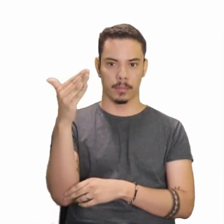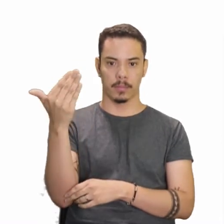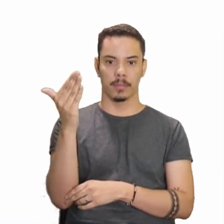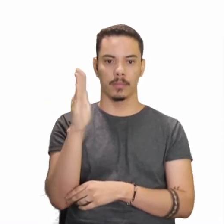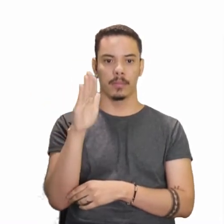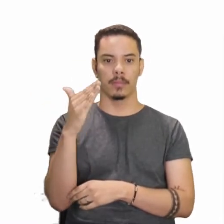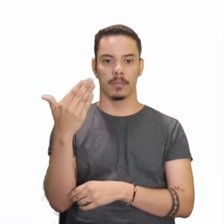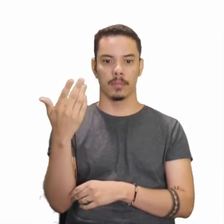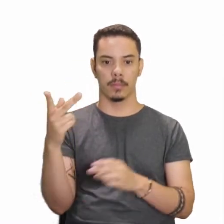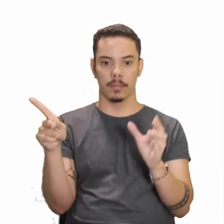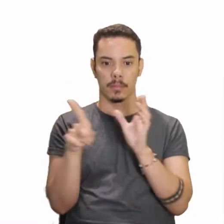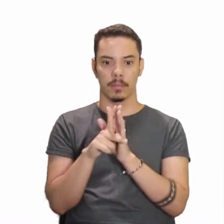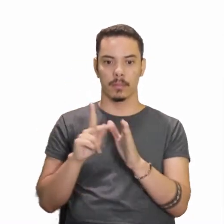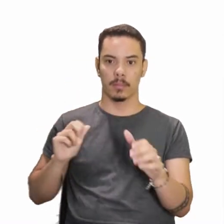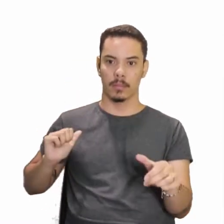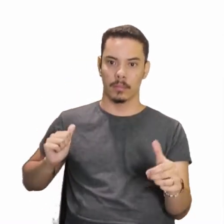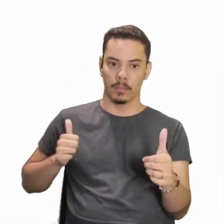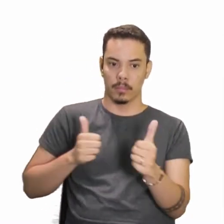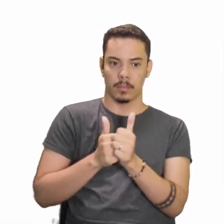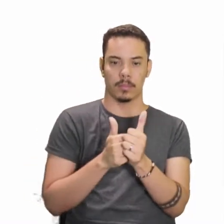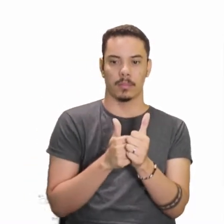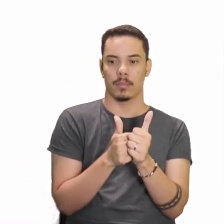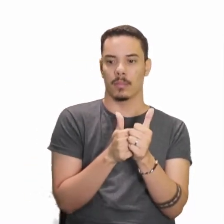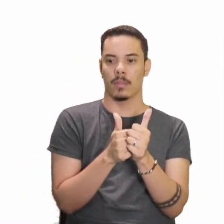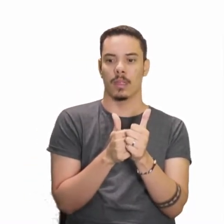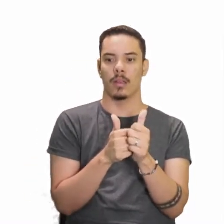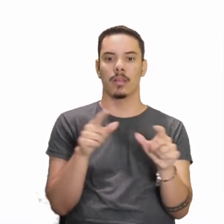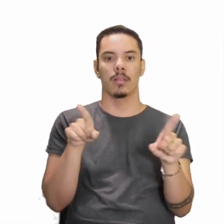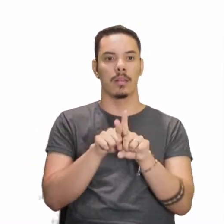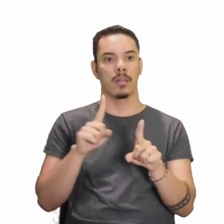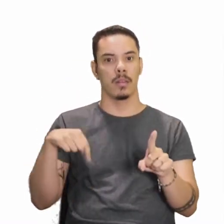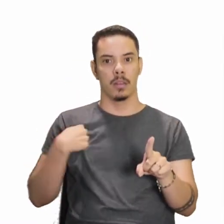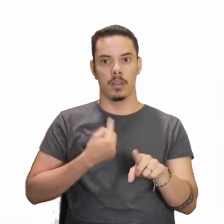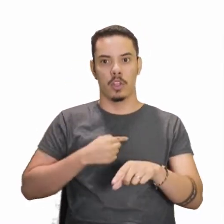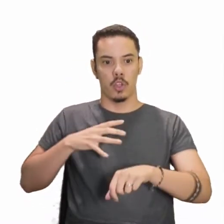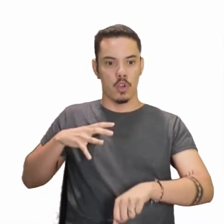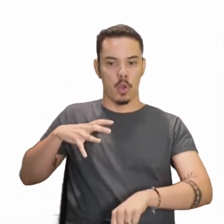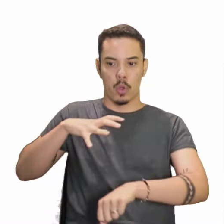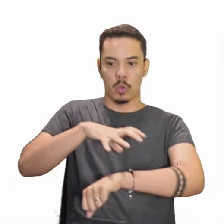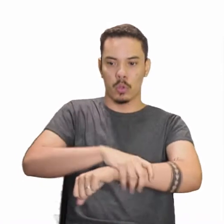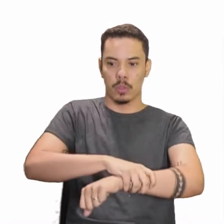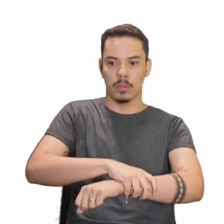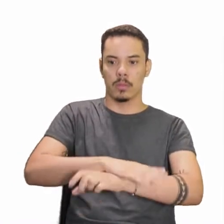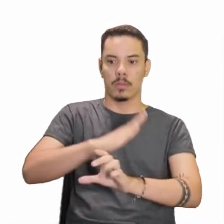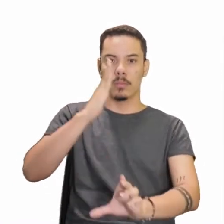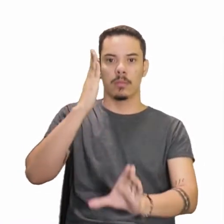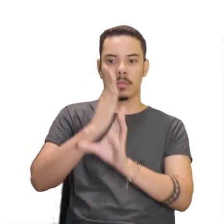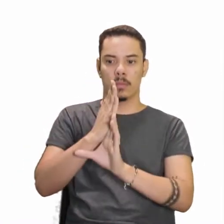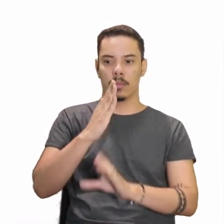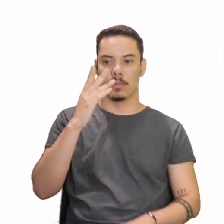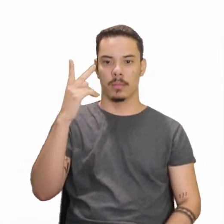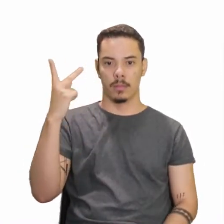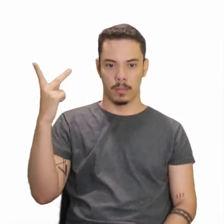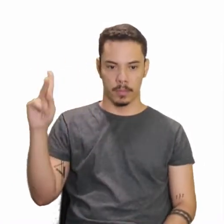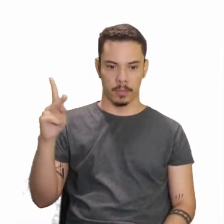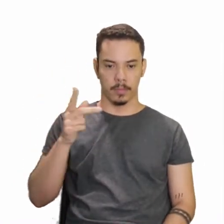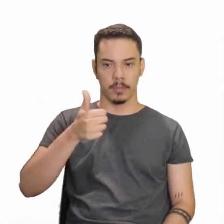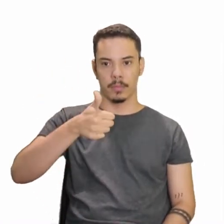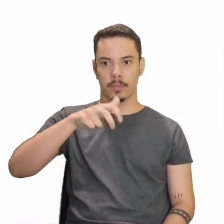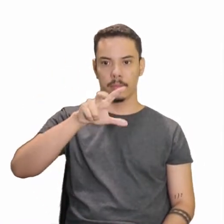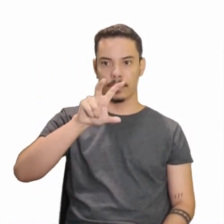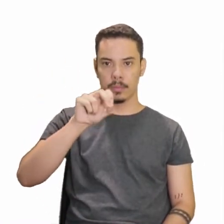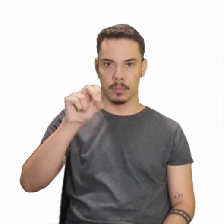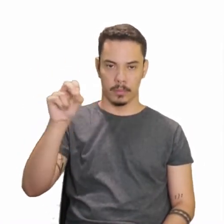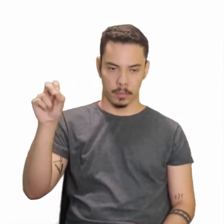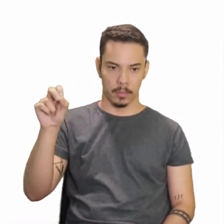Nossos patrícios. Nossos patrícios, né? E aqui fomos colonizados, né, por eles, certo? Lá em 1500, né,